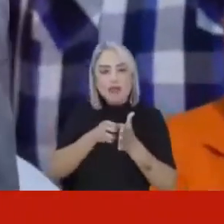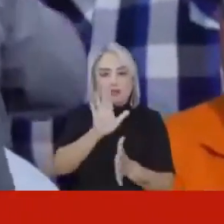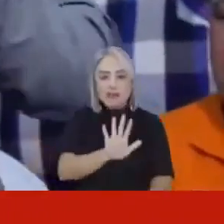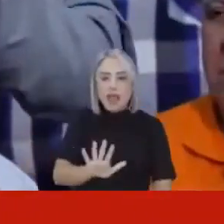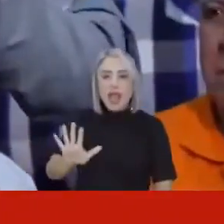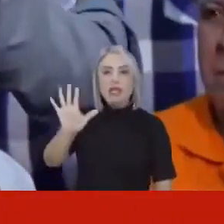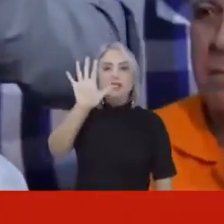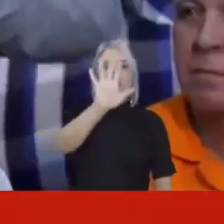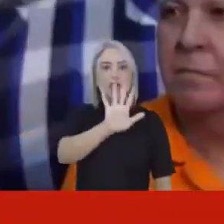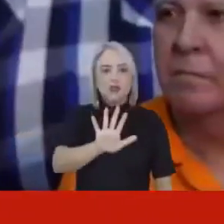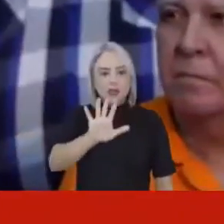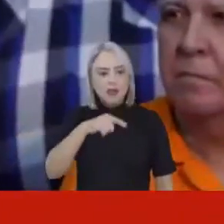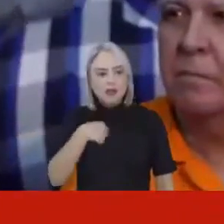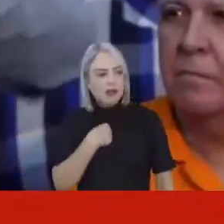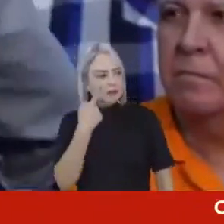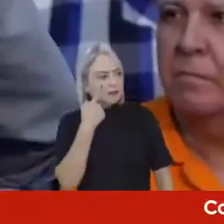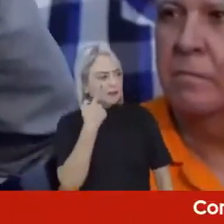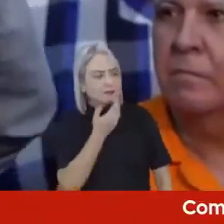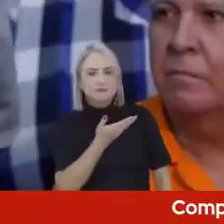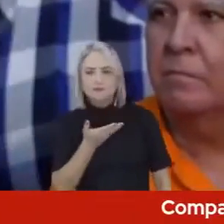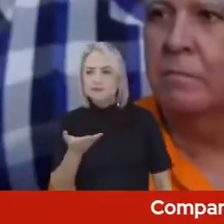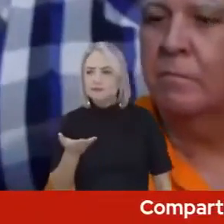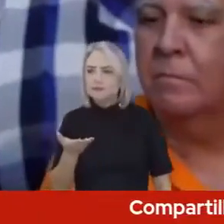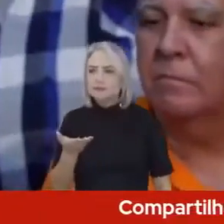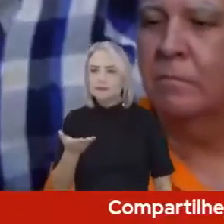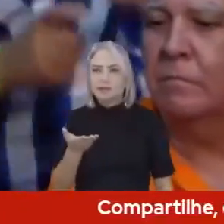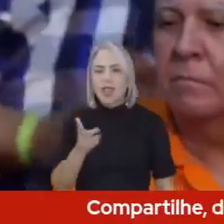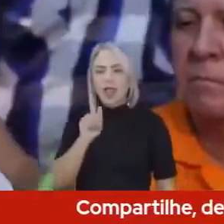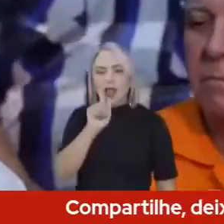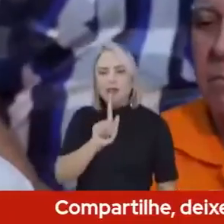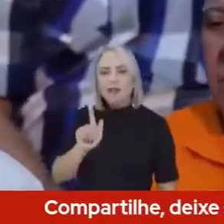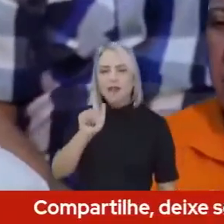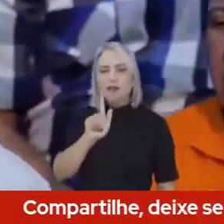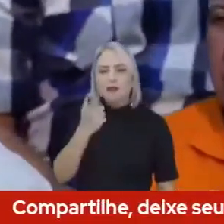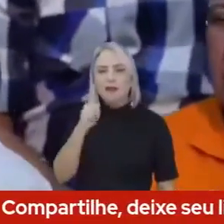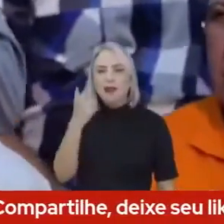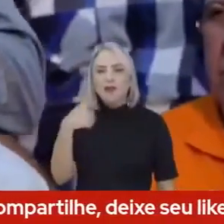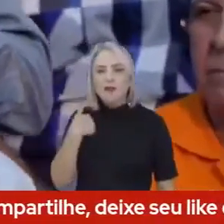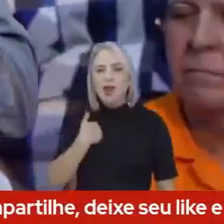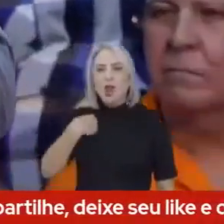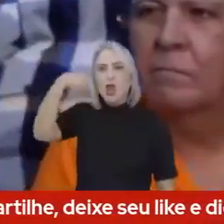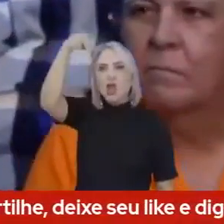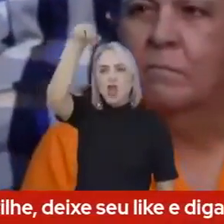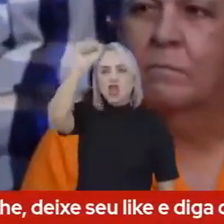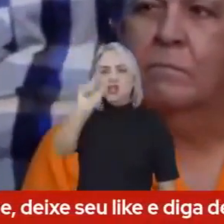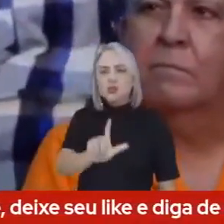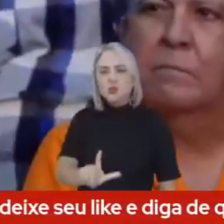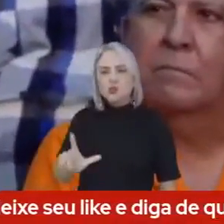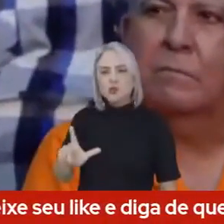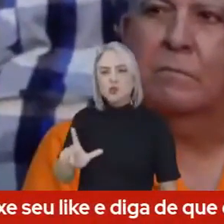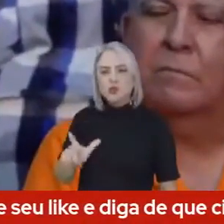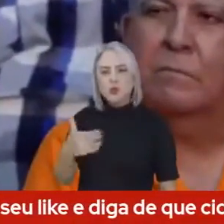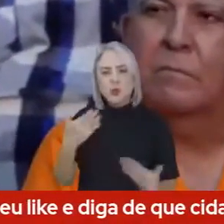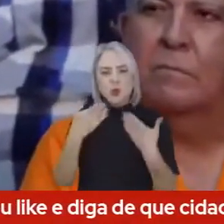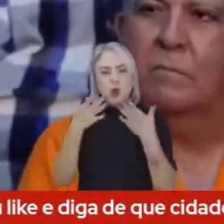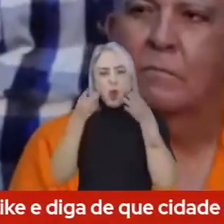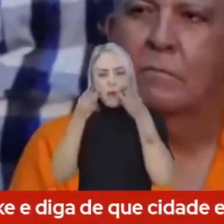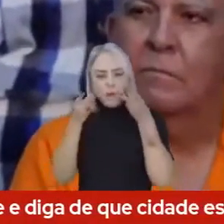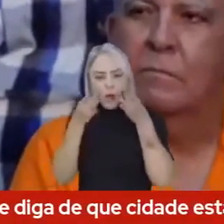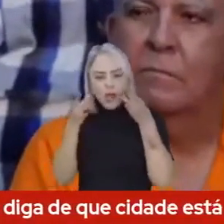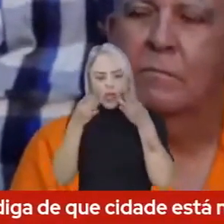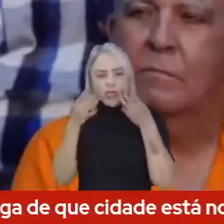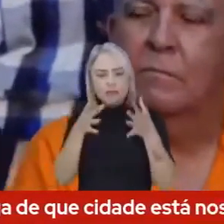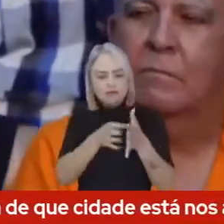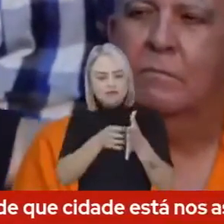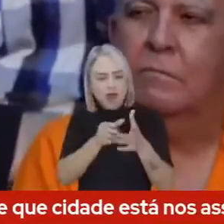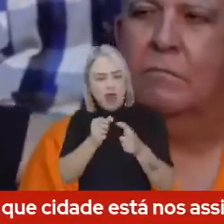Nós vimos aqui a geografia, de norte a sul, a presença desse grande